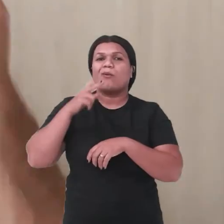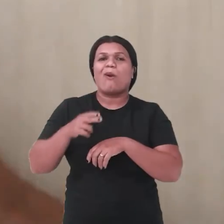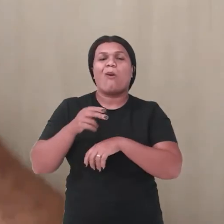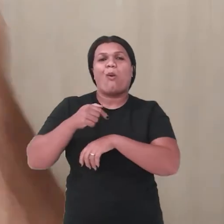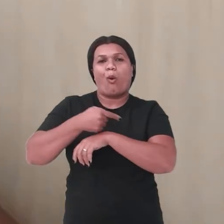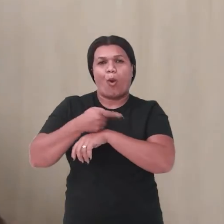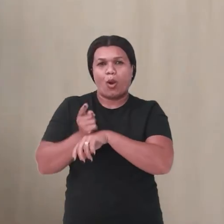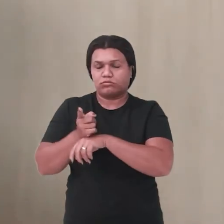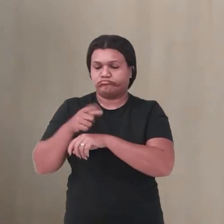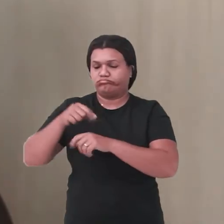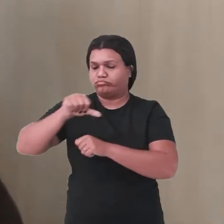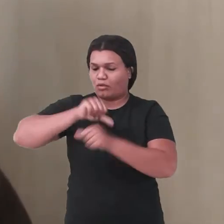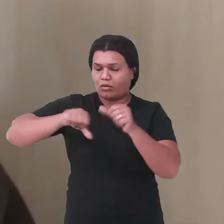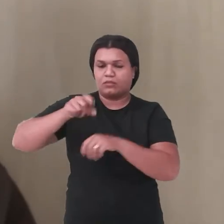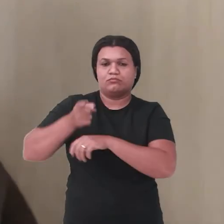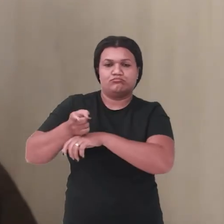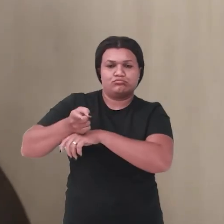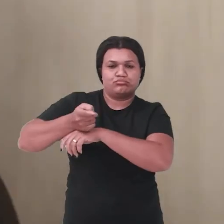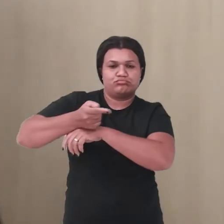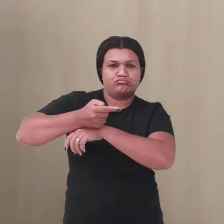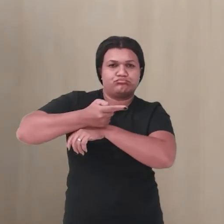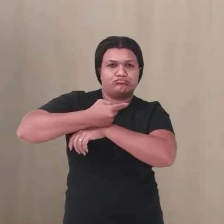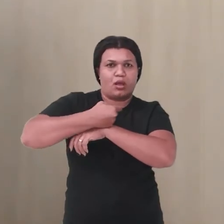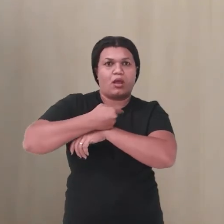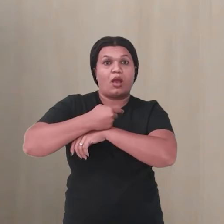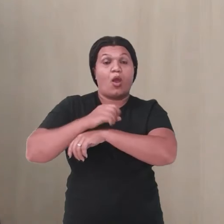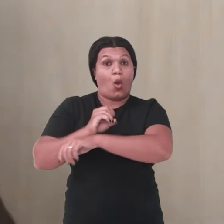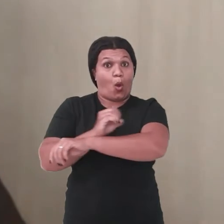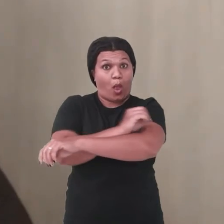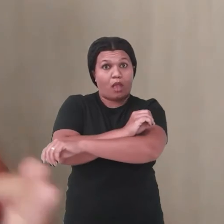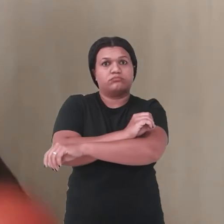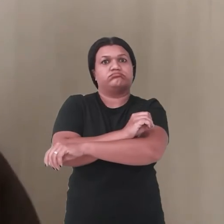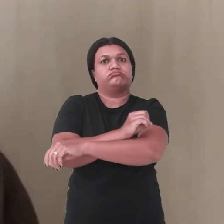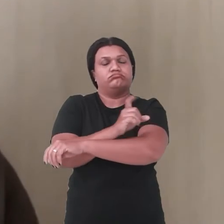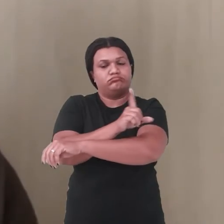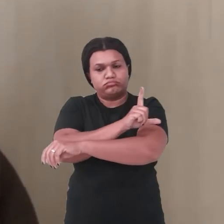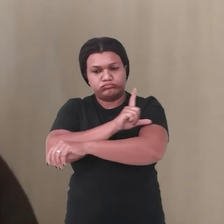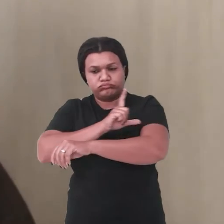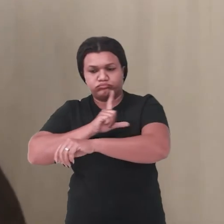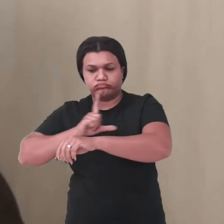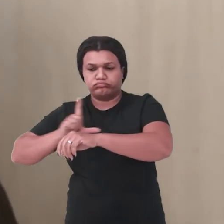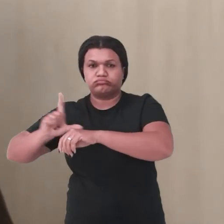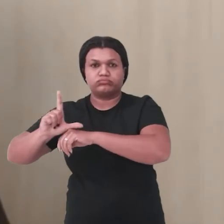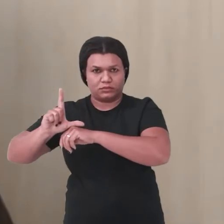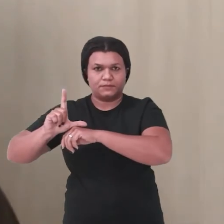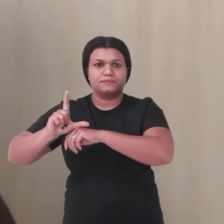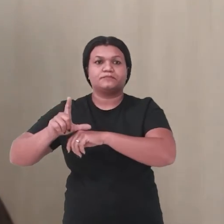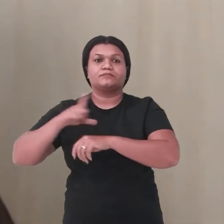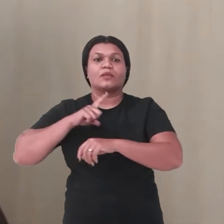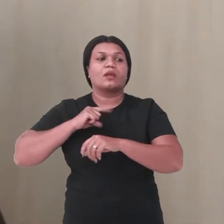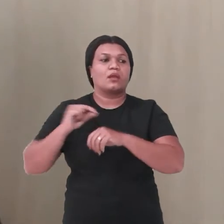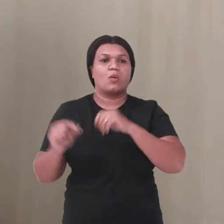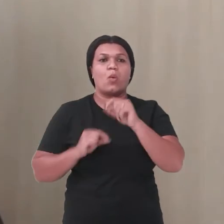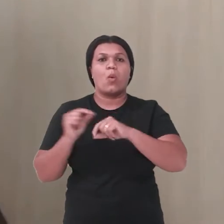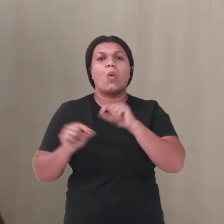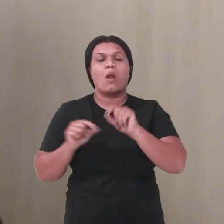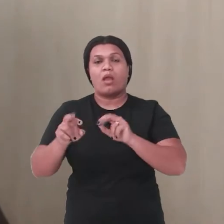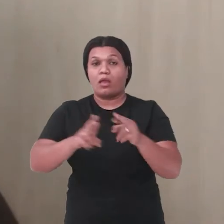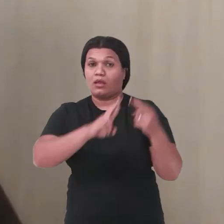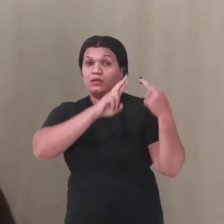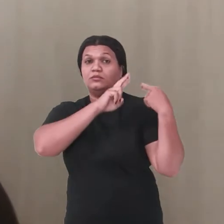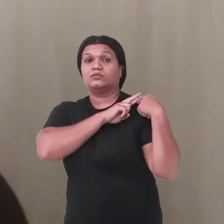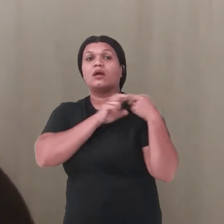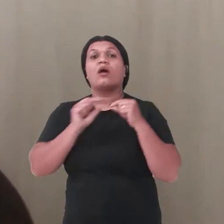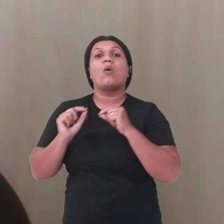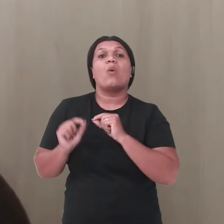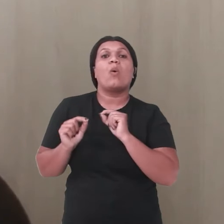sentido anti-horário, ele acontece de oeste para leste e é responsável também pelo